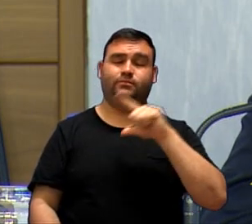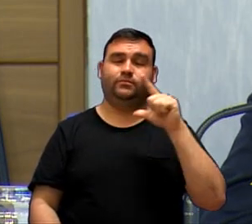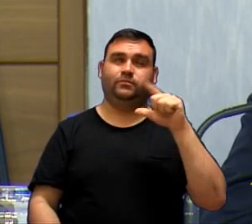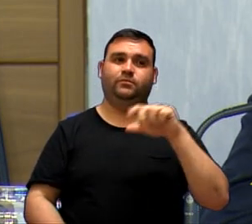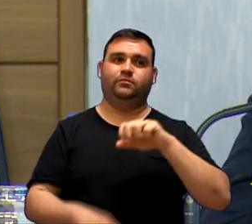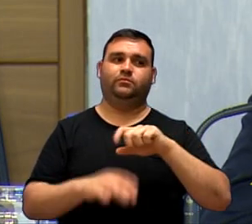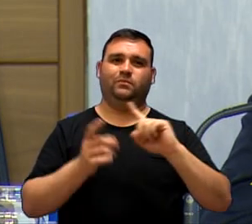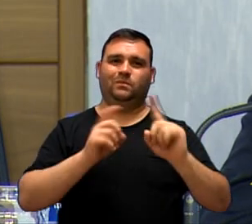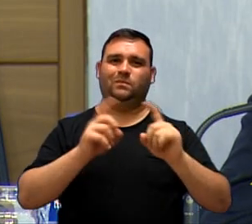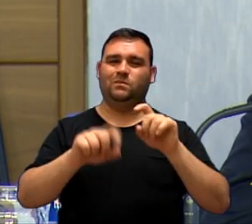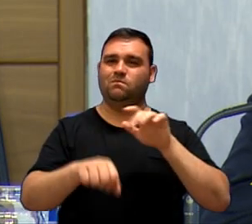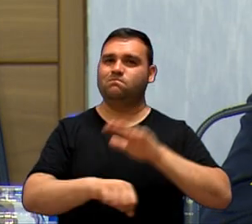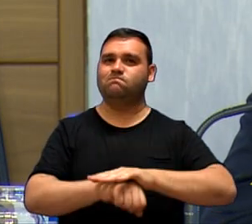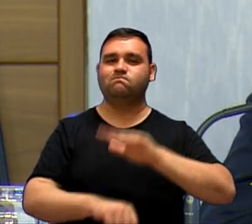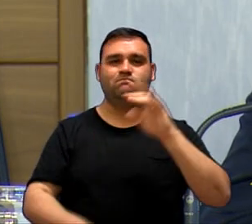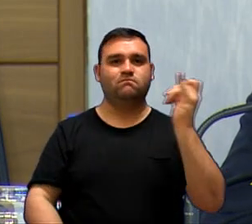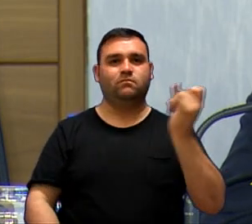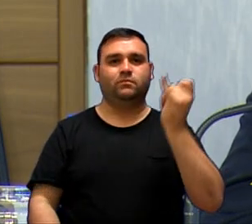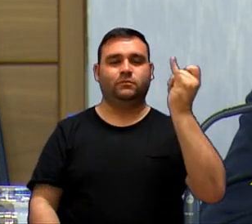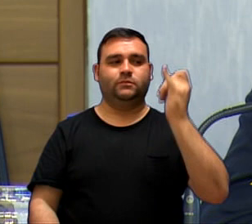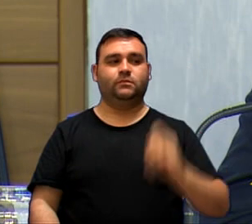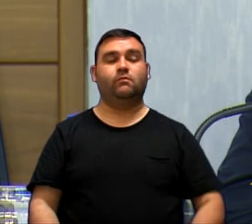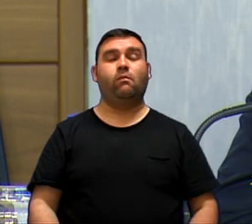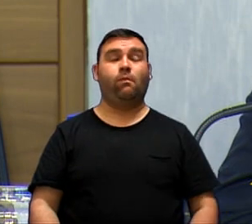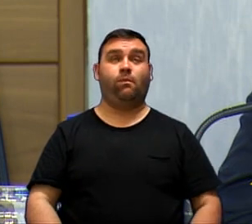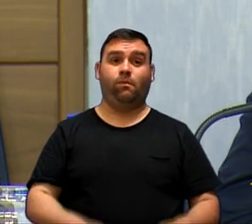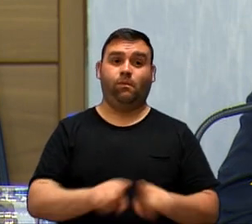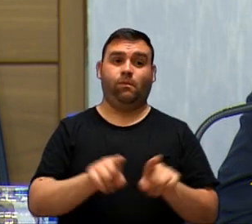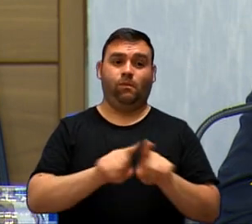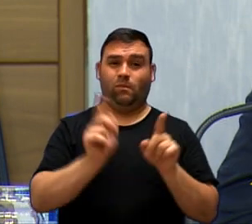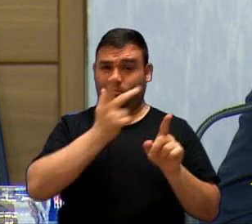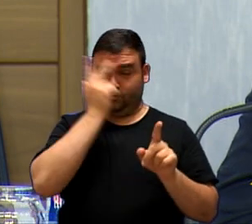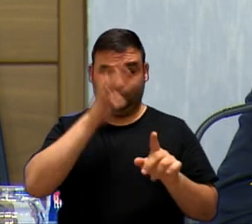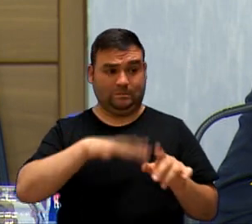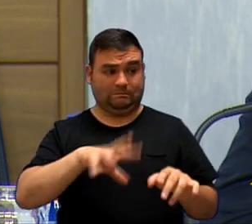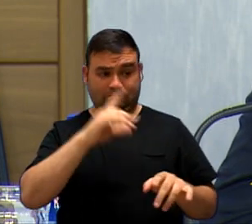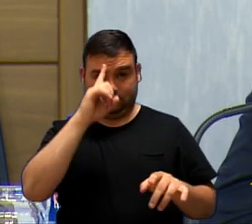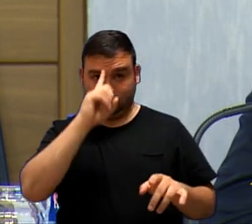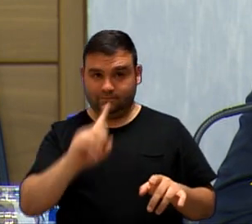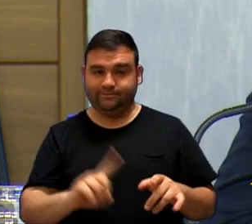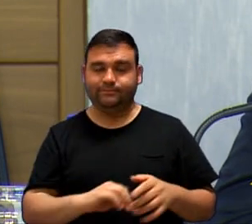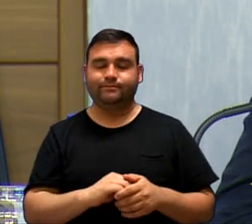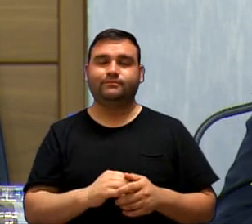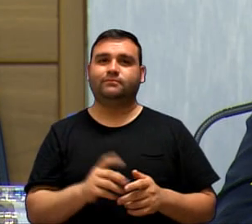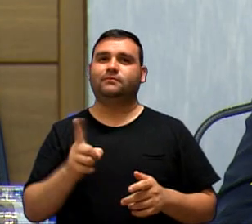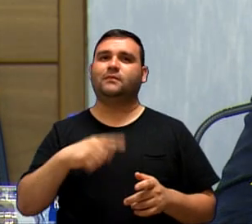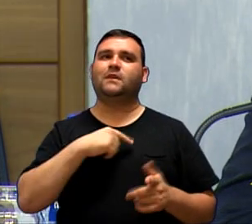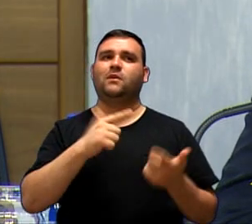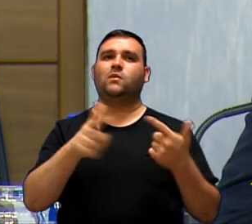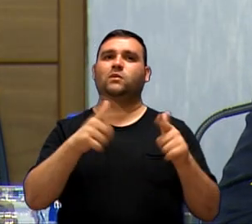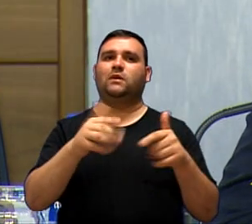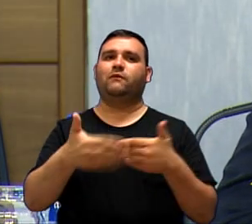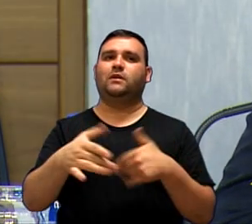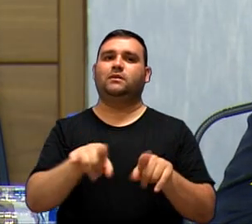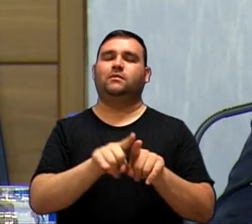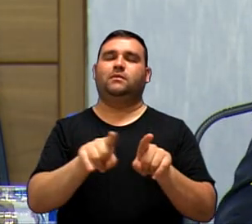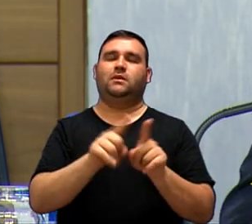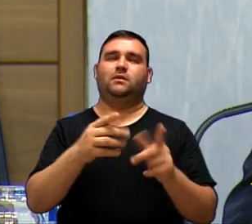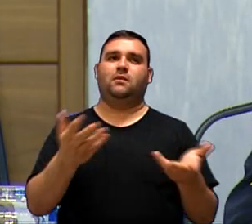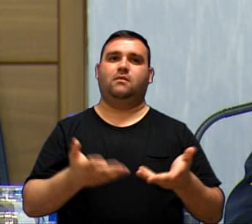mais importante do ano. Tá? E a população, às vezes, não sabe disso. Essa e outras que virão